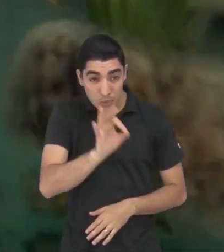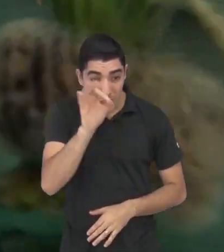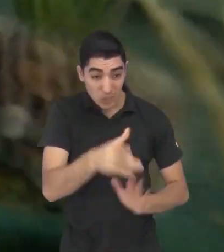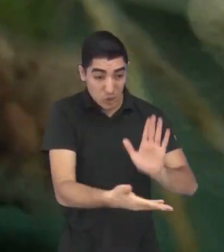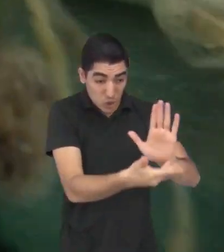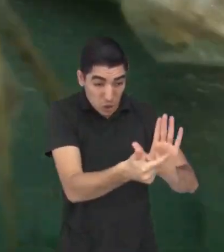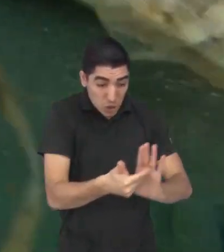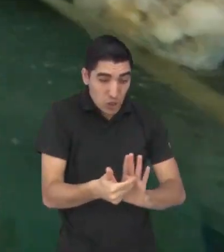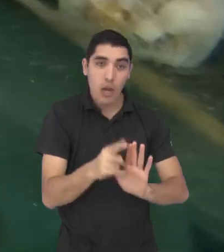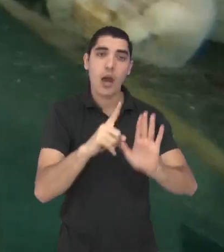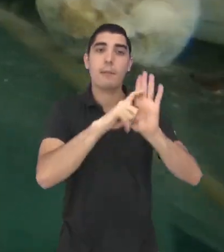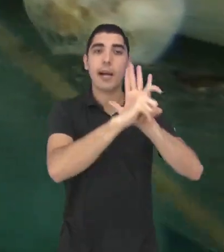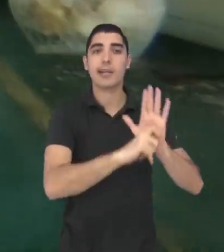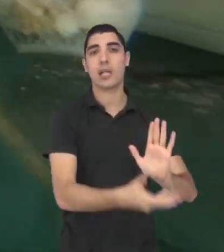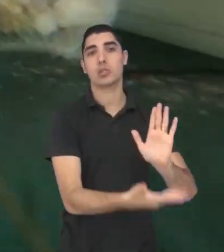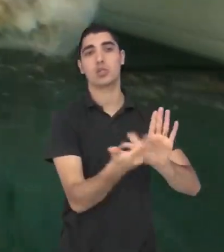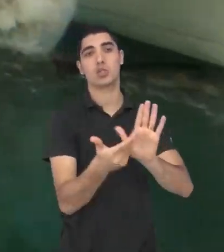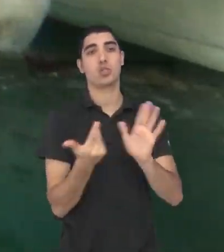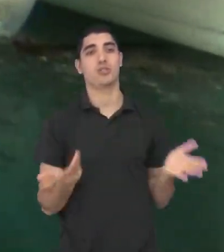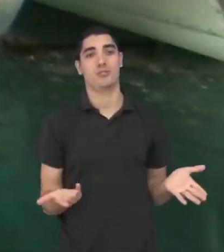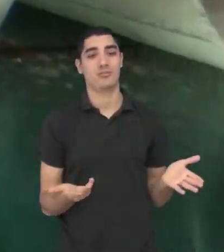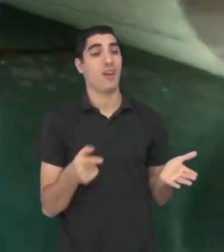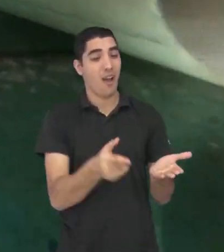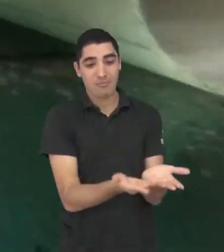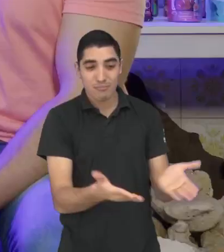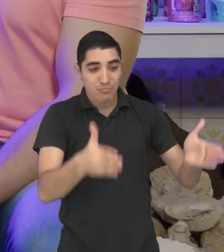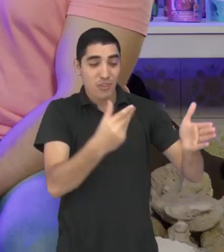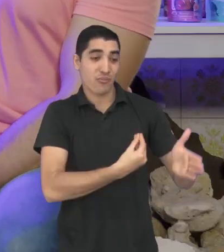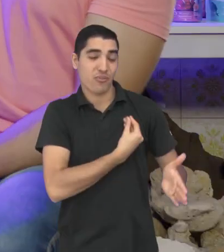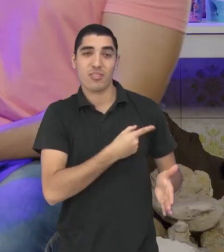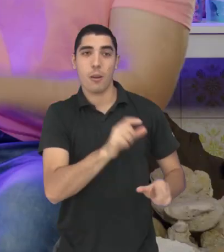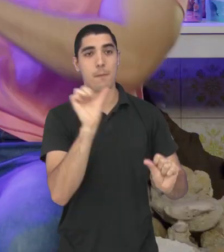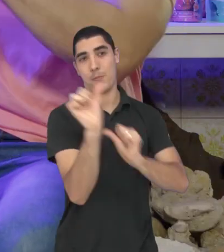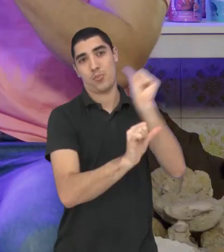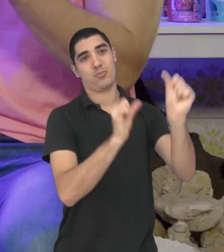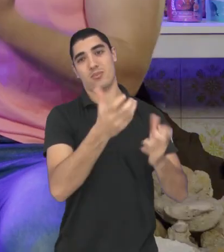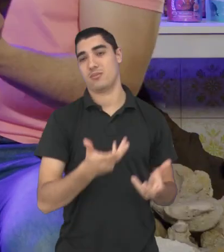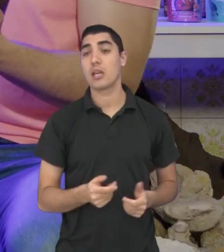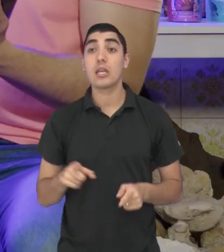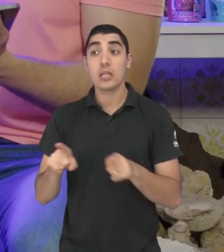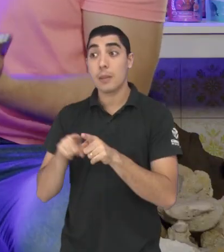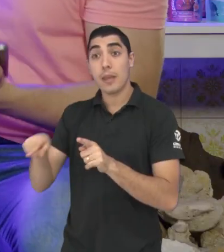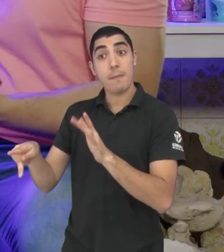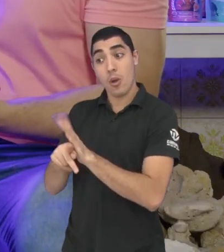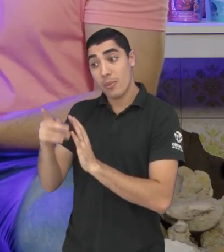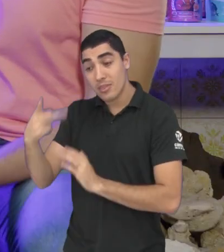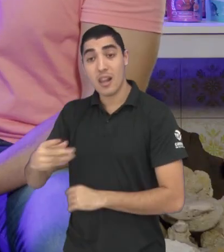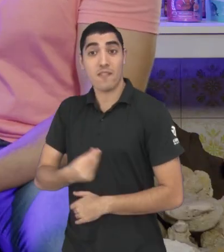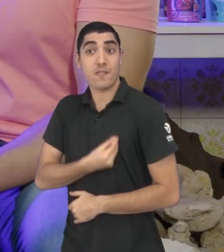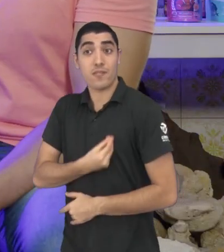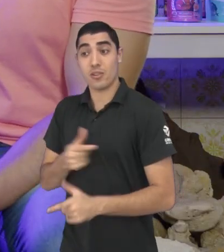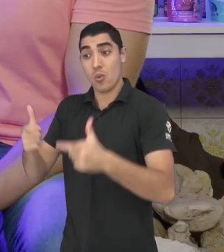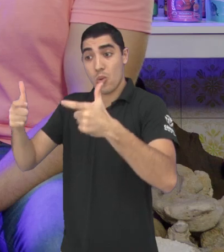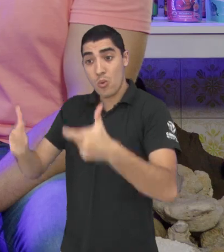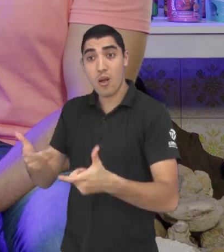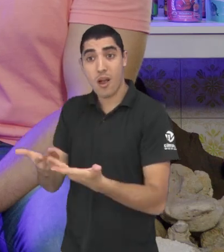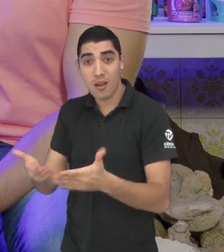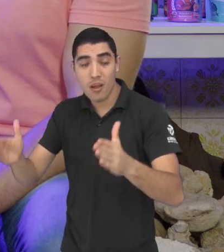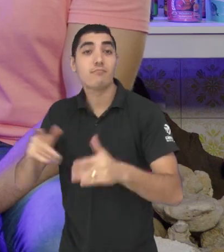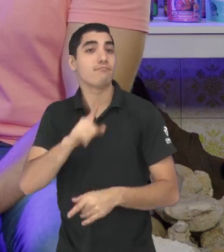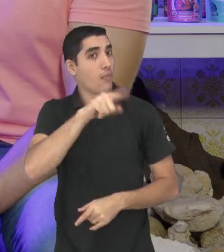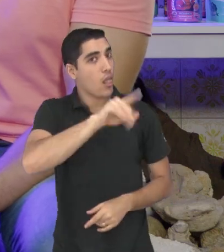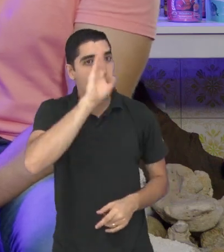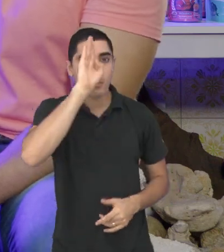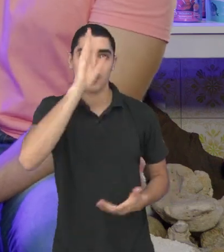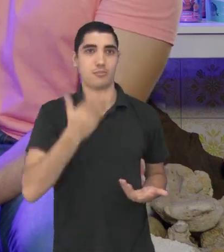você matou toda a colônia de bactéria e você desregulou o aquário. E elas fazem parte desse ecossistema também que é o aquário, não, né? Ela é o